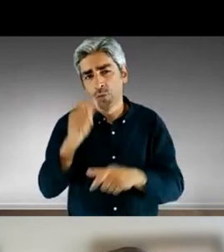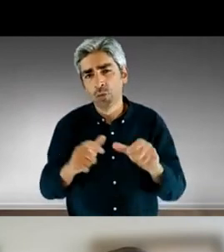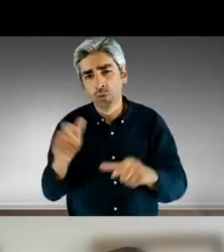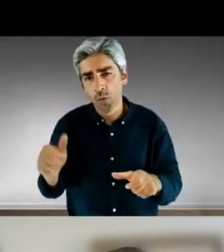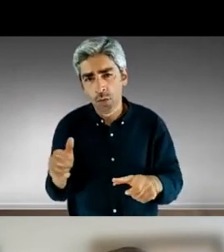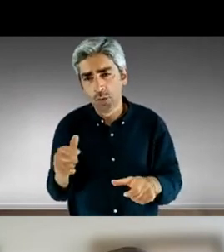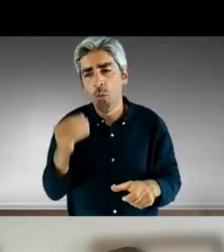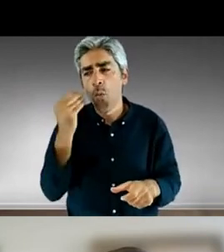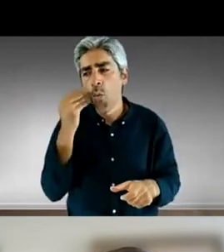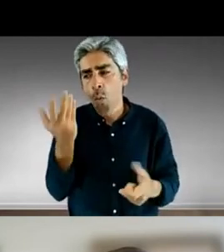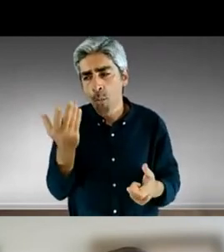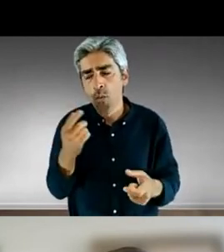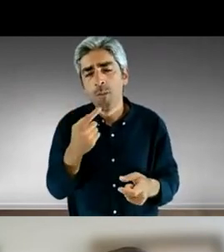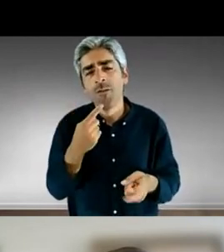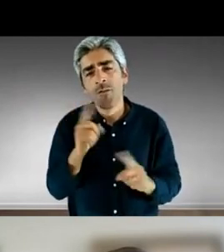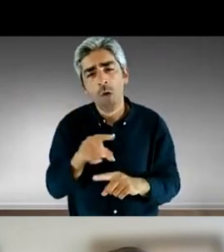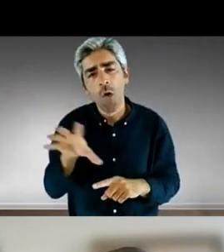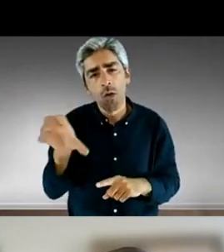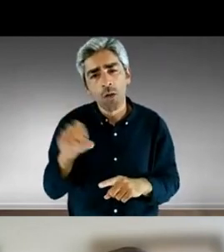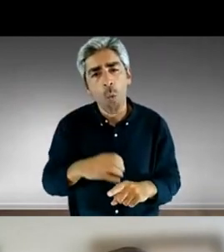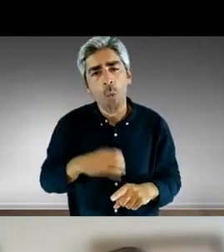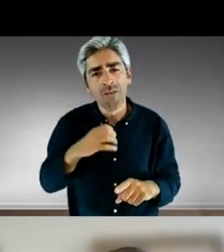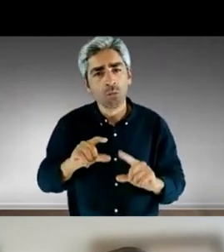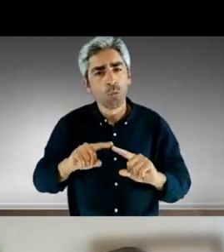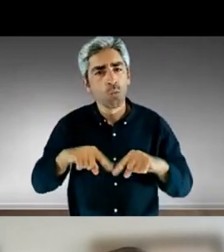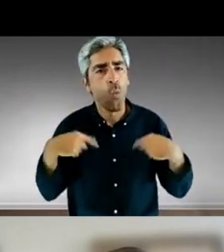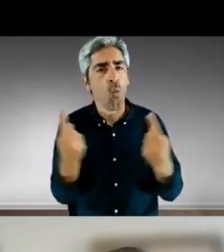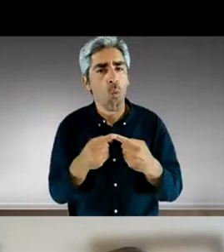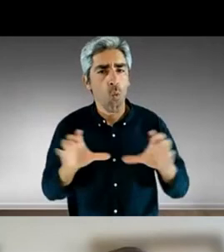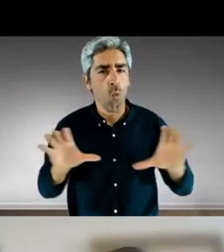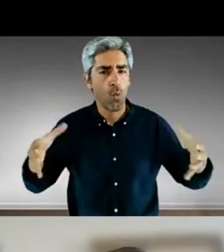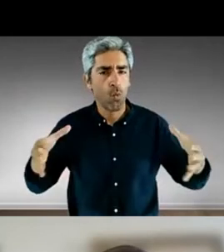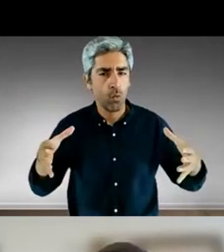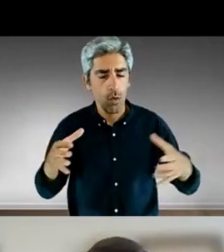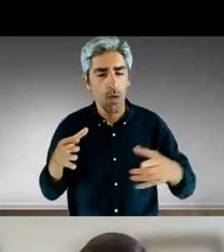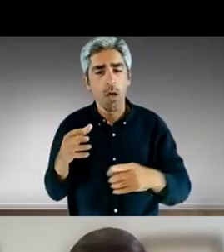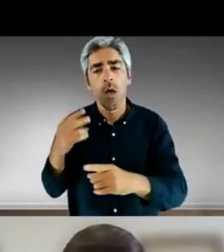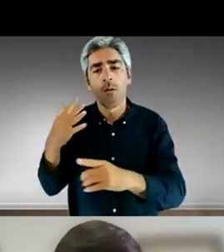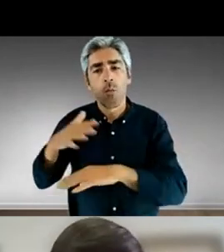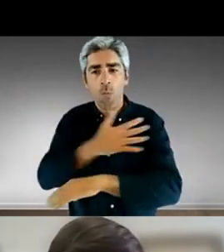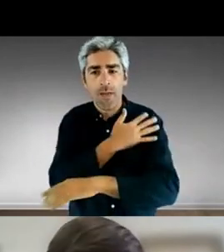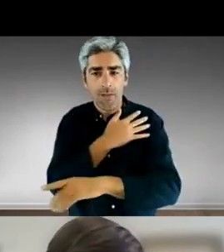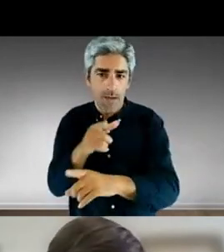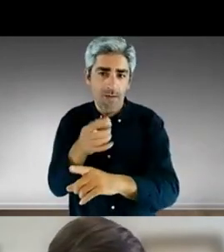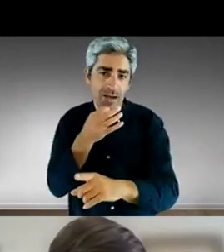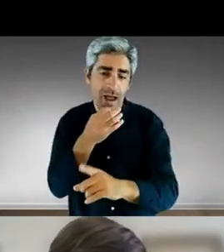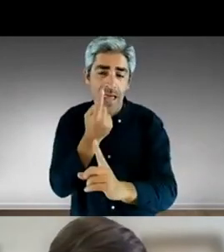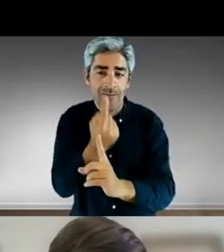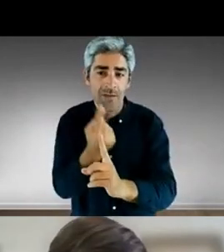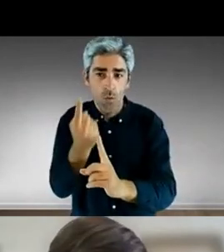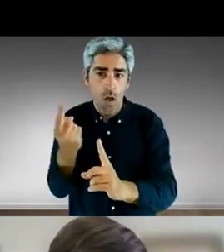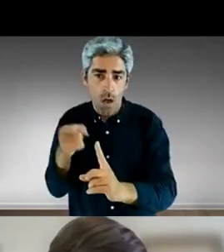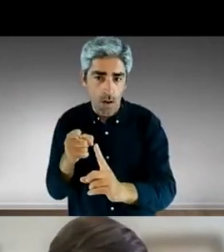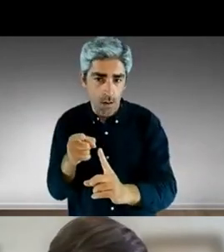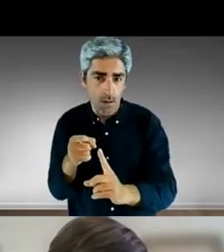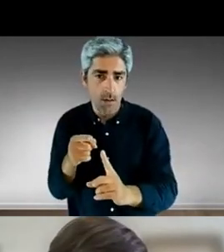que se recupera a confiança do todo? O comandante Pereira Silva estava a falar de cada indivíduo, não é? Principalmente daqueles que tinham baixo